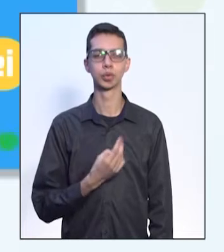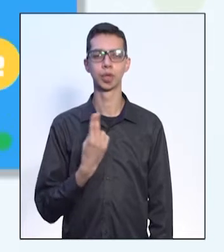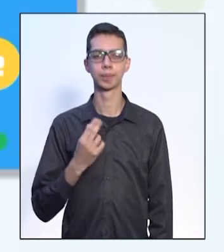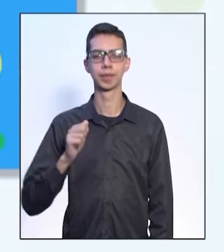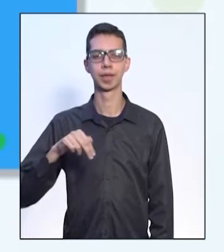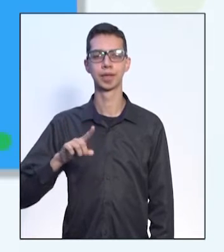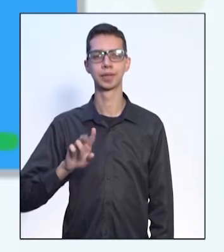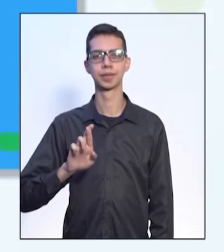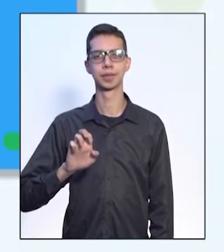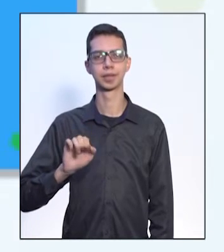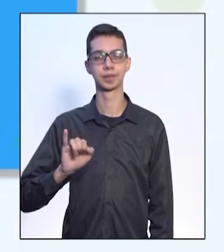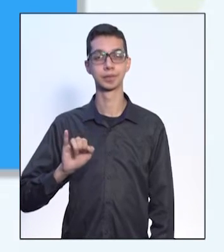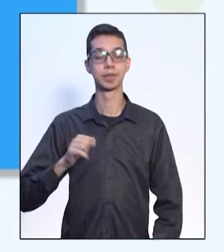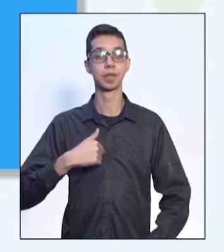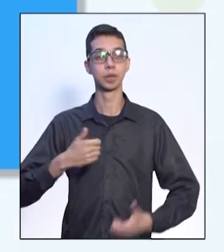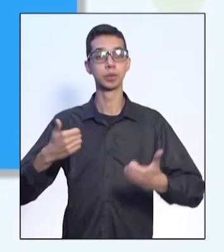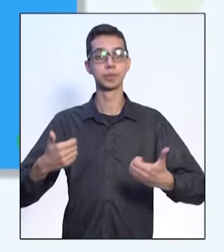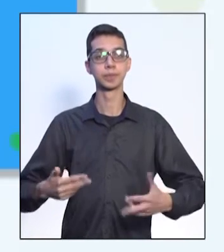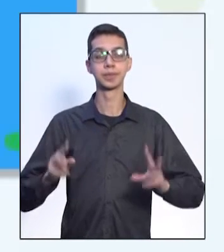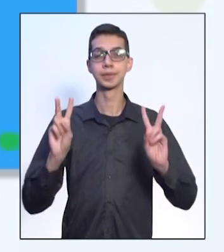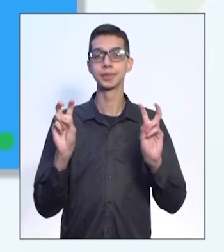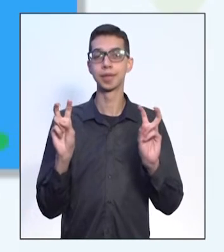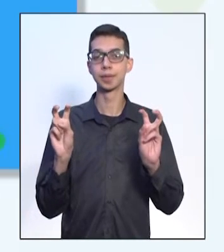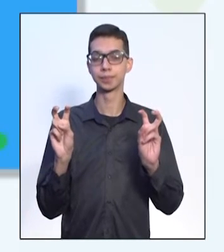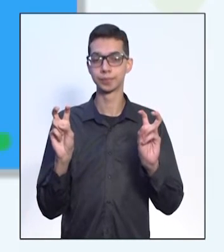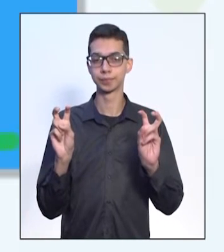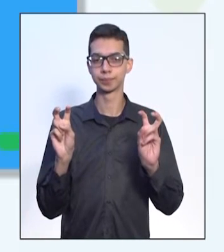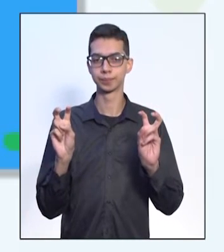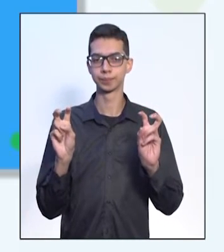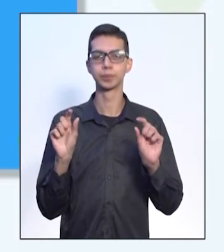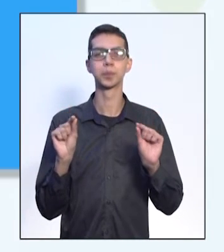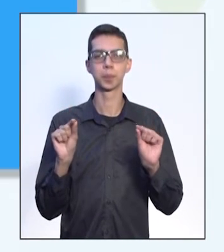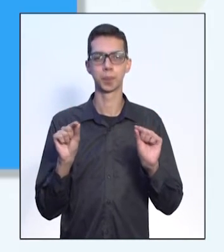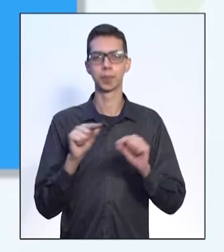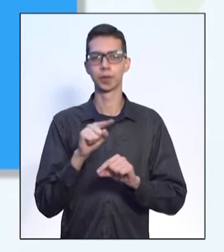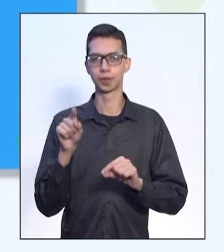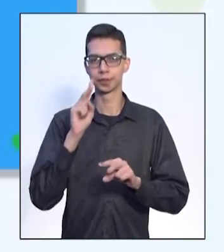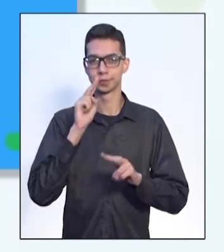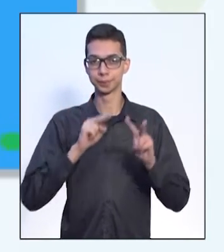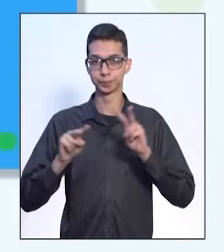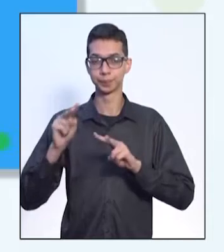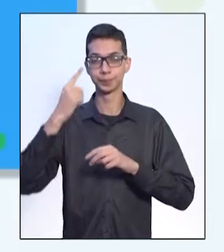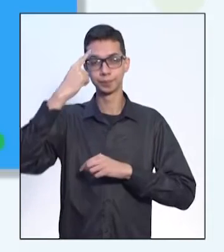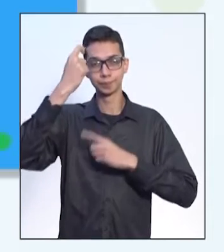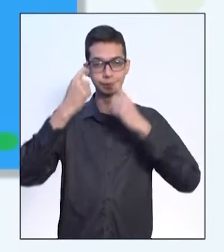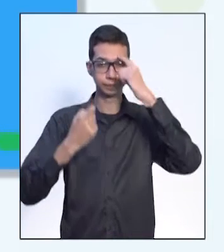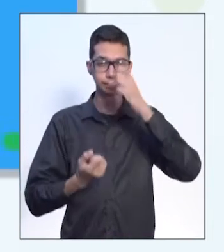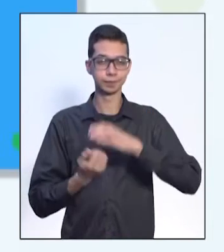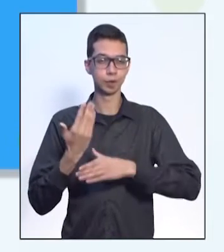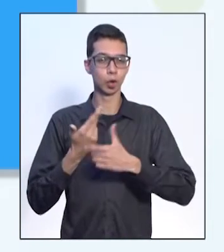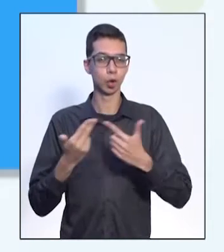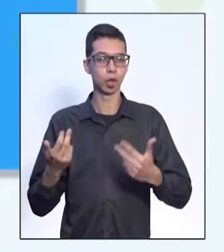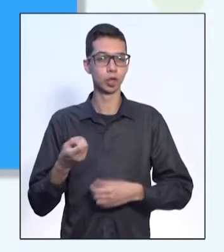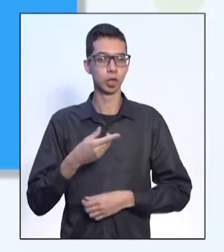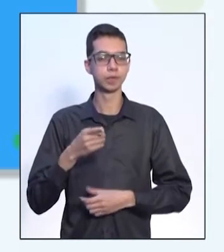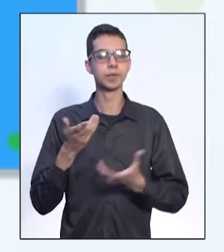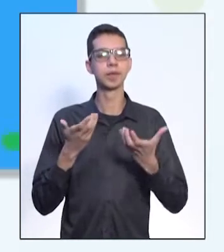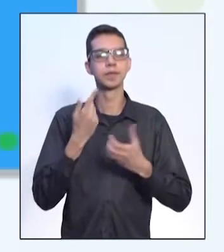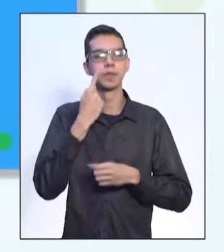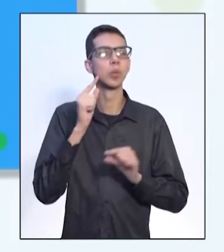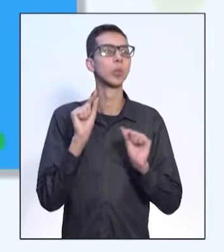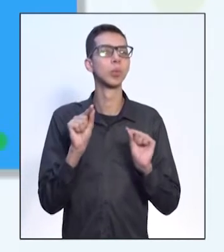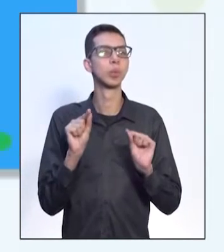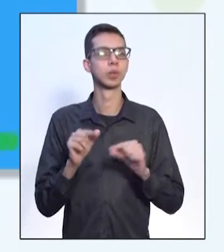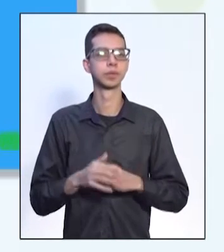eu vou falar sobre o tema: se sua janela fosse mágica e você tivesse o poder de criar coisas novas, o que gostaria de ver nela? E o